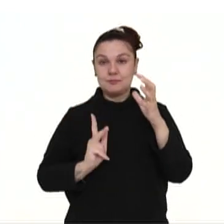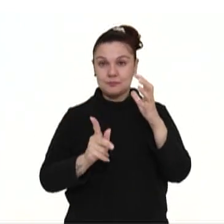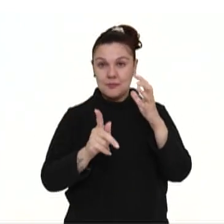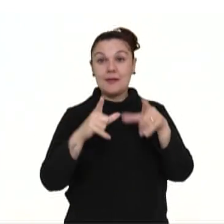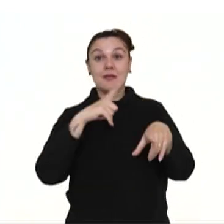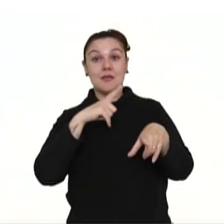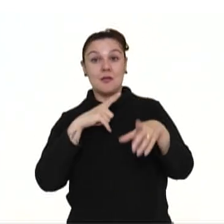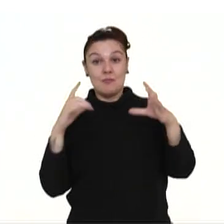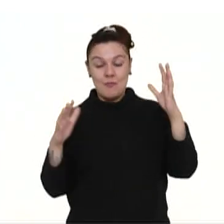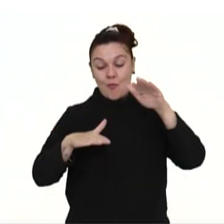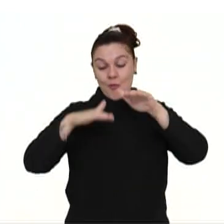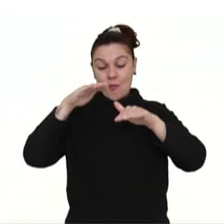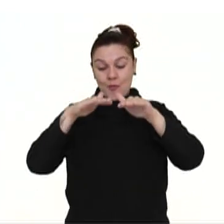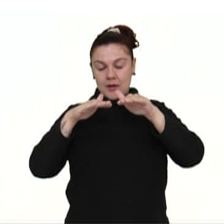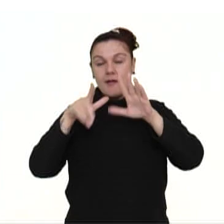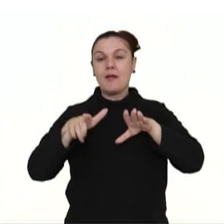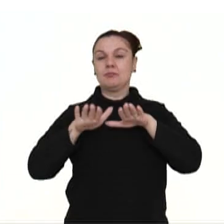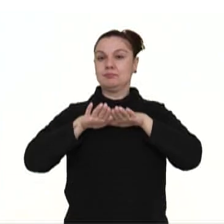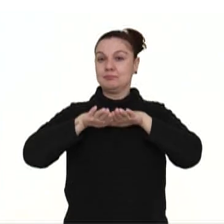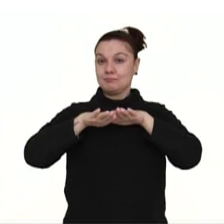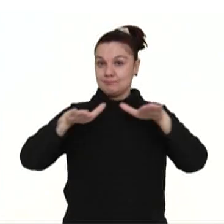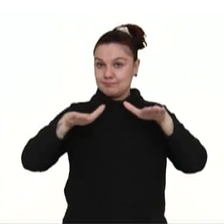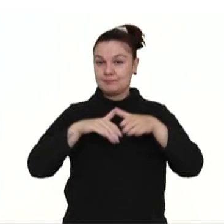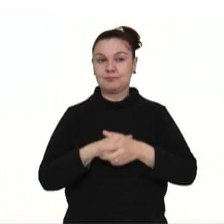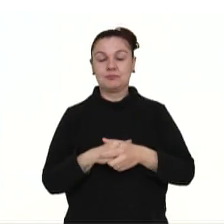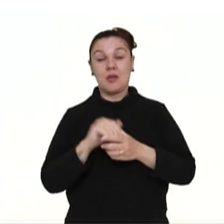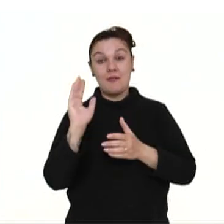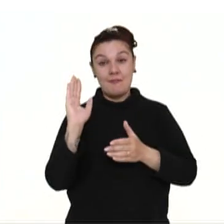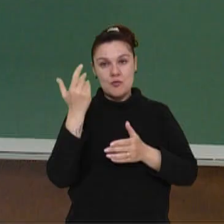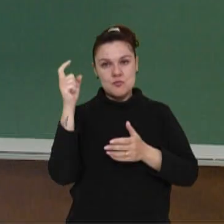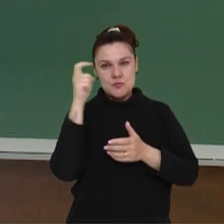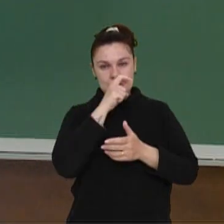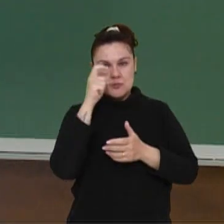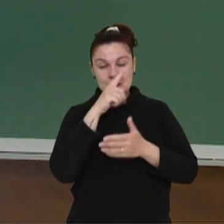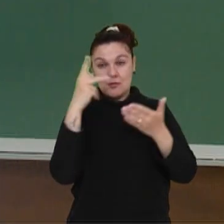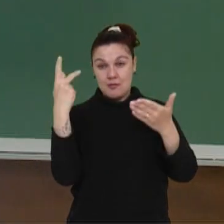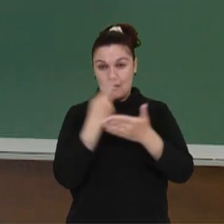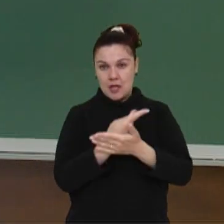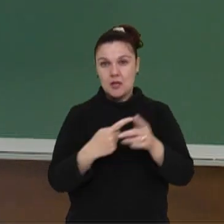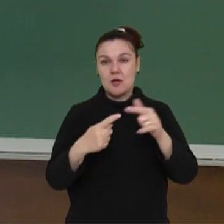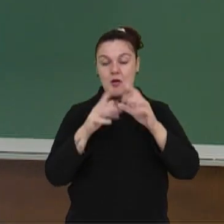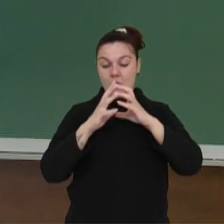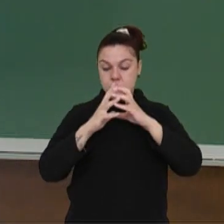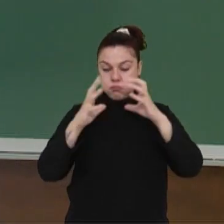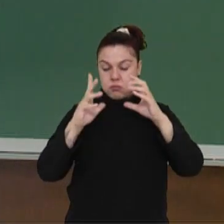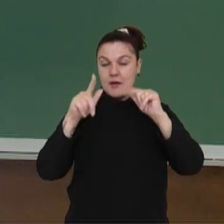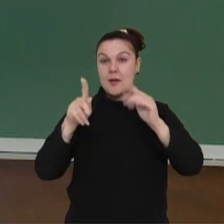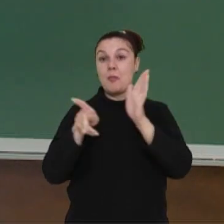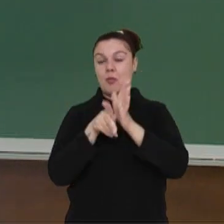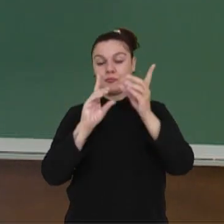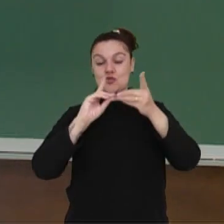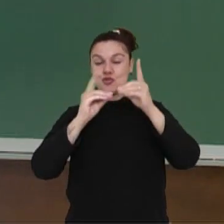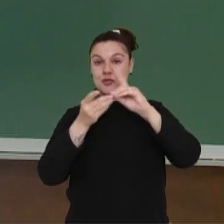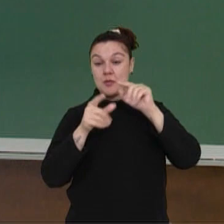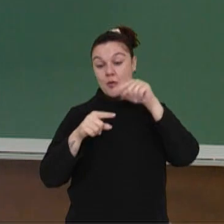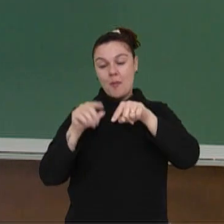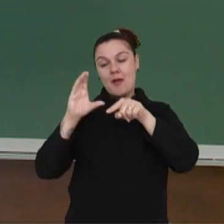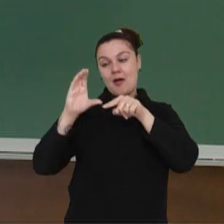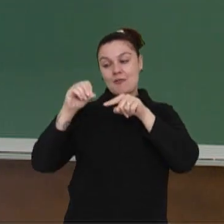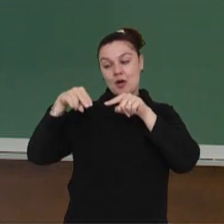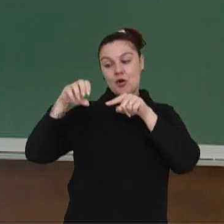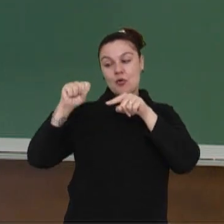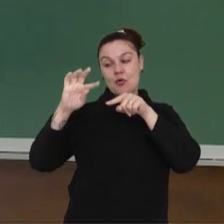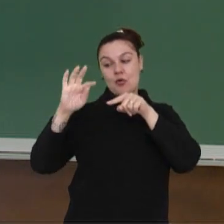constante, logo o equilíbrio é estático. Falso. Pressão constante, aí teria um equilíbrio dinâmico e não um